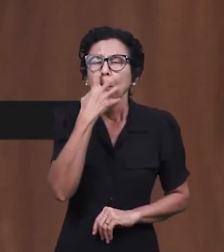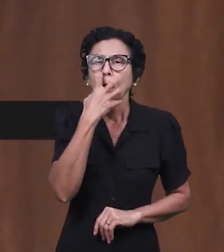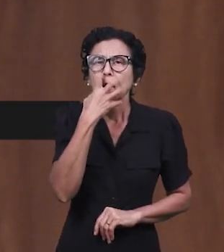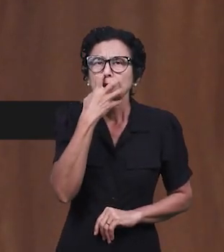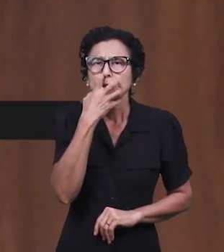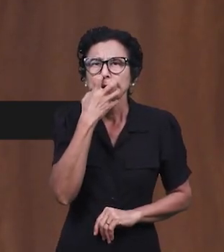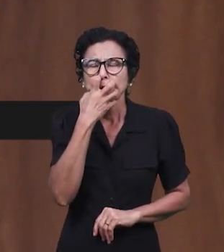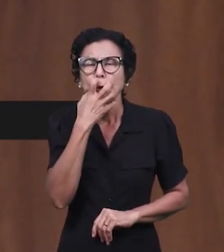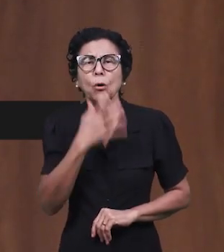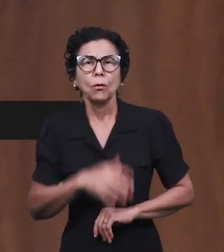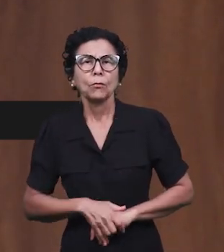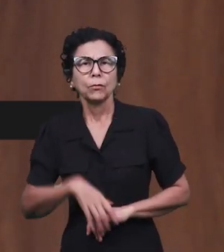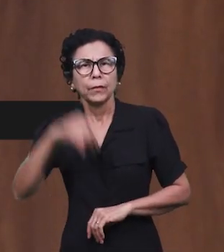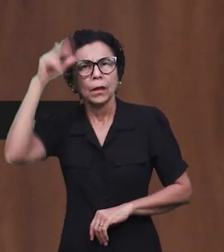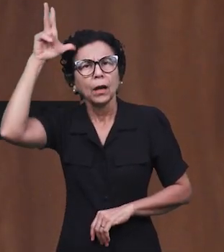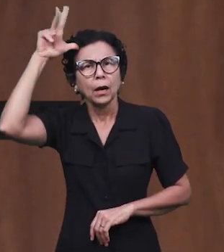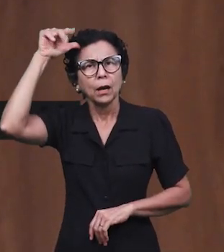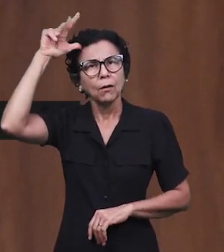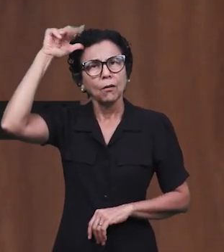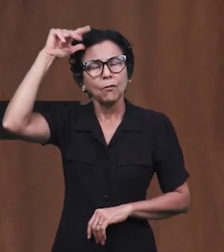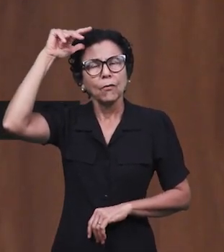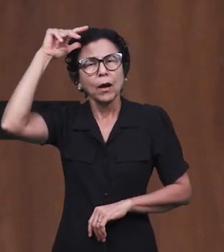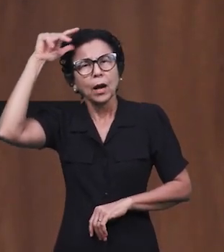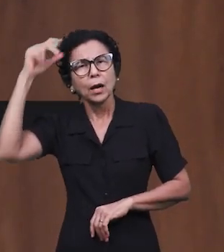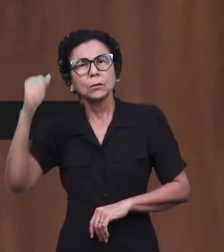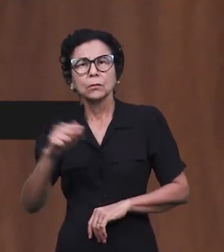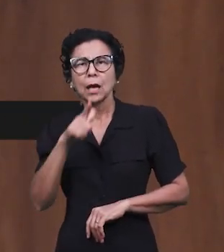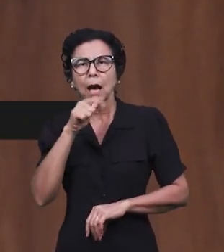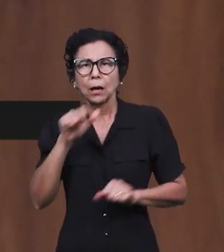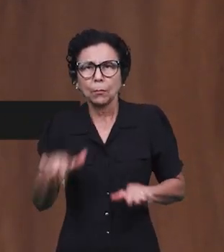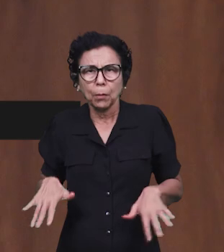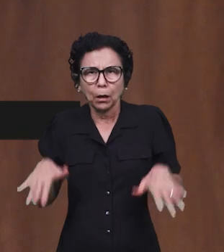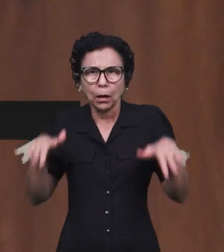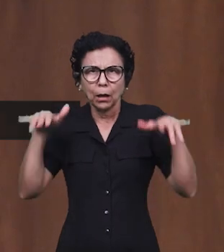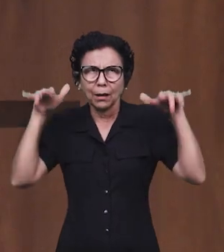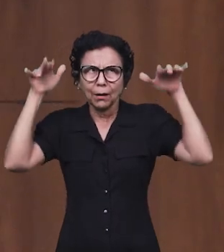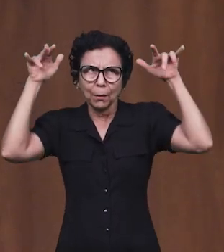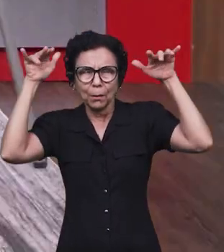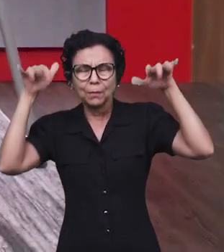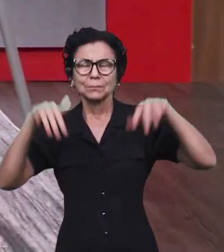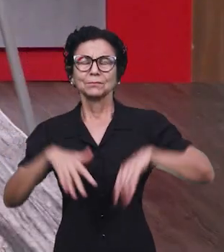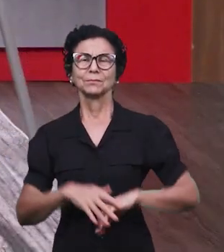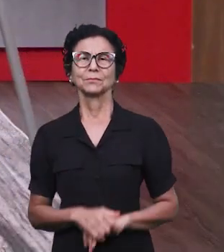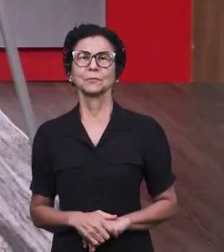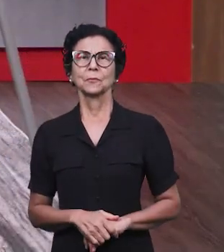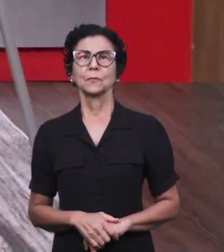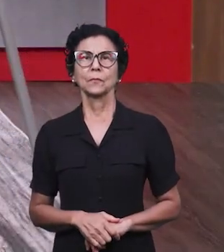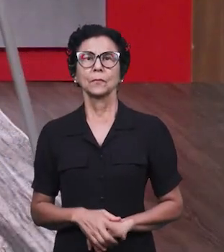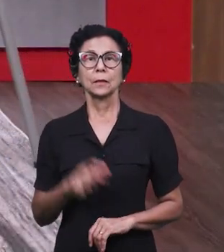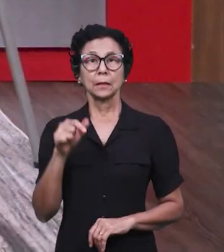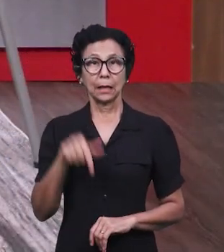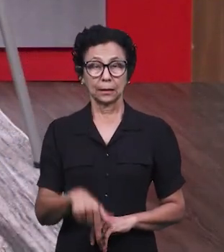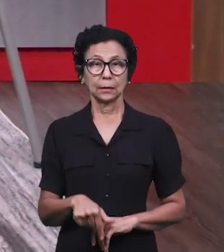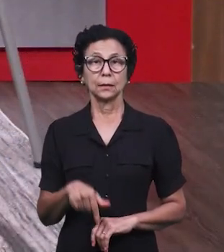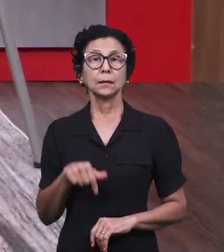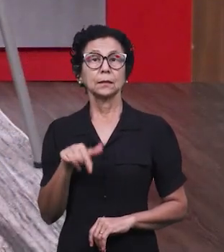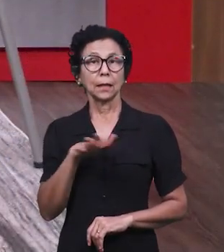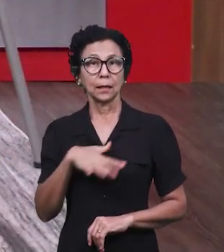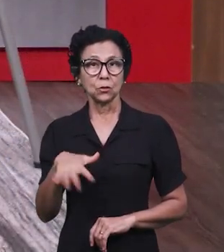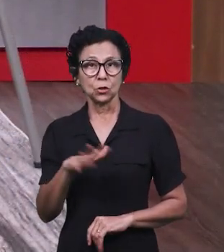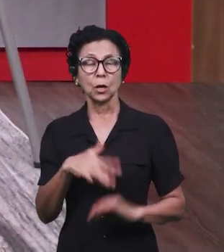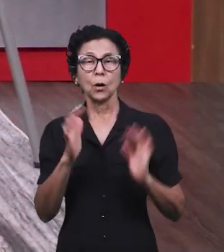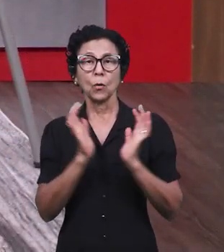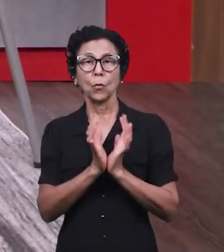Sim. Mas isso é especialidade de vocês, né? Até algumas equipes daqui foram para atender lá, para prestar